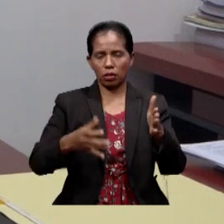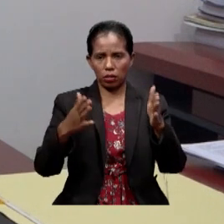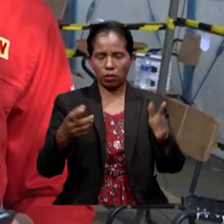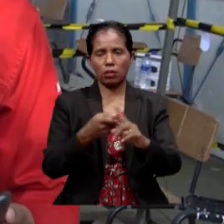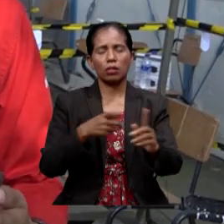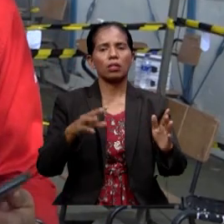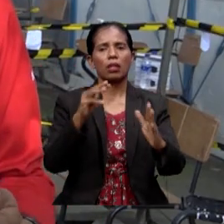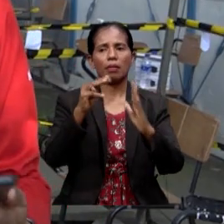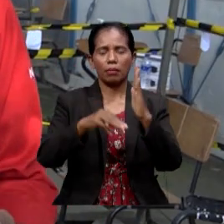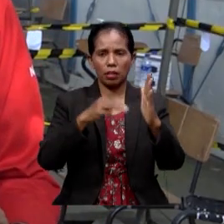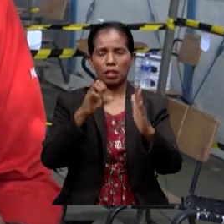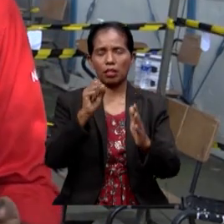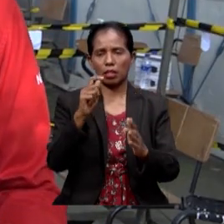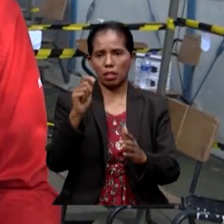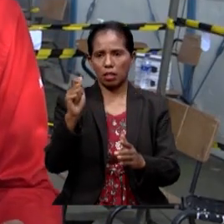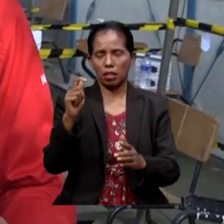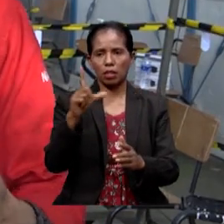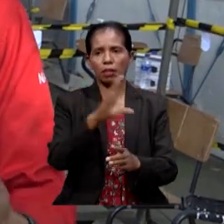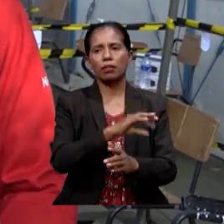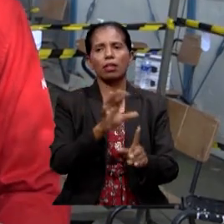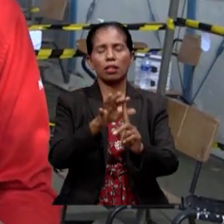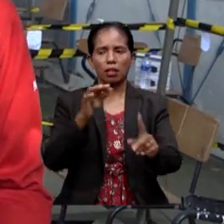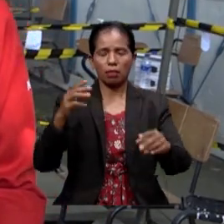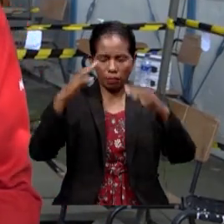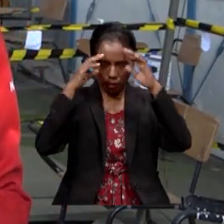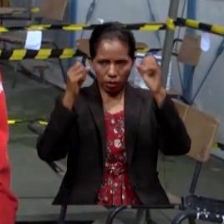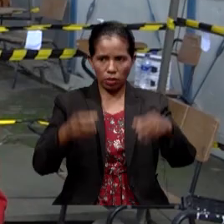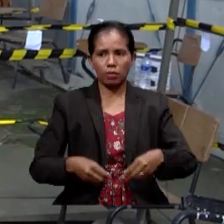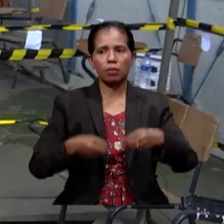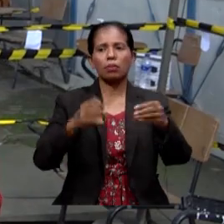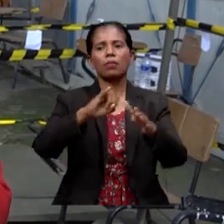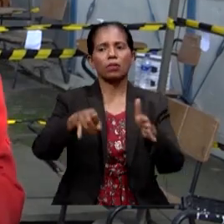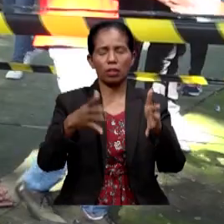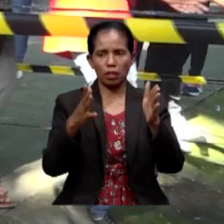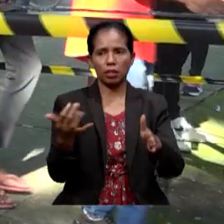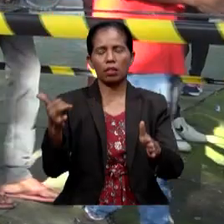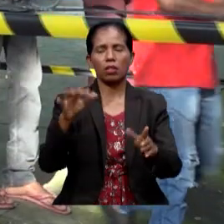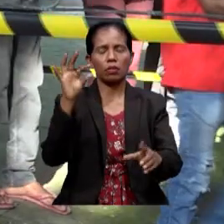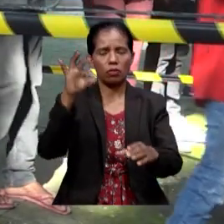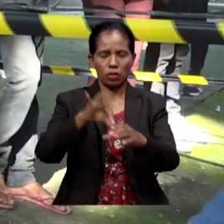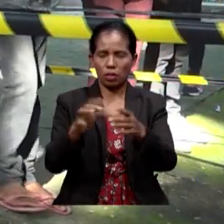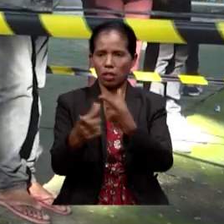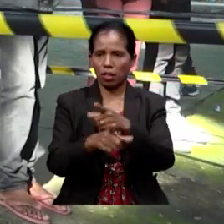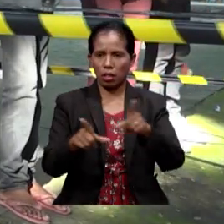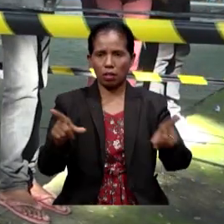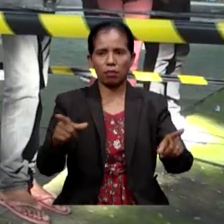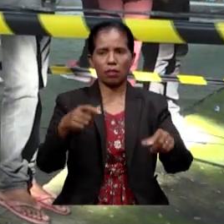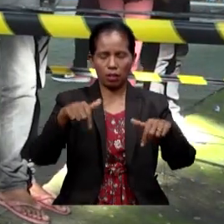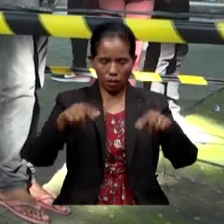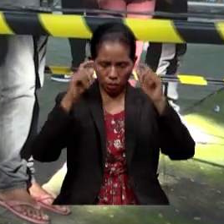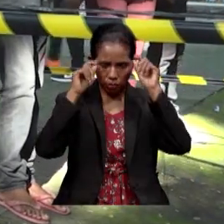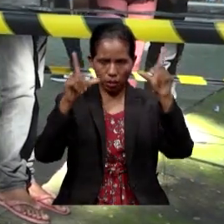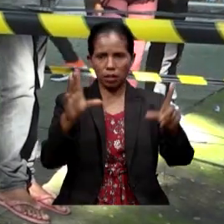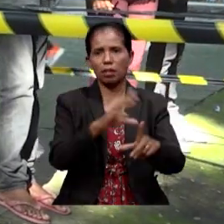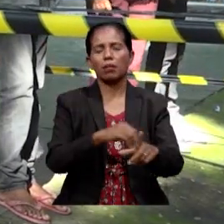estatal. Antes ne iha eleição presidencial tinan kotuk fobiban ba jornalista sira vota livre iha território nacional, mai be iha